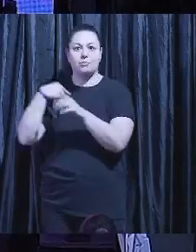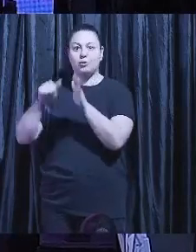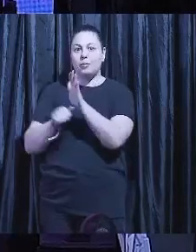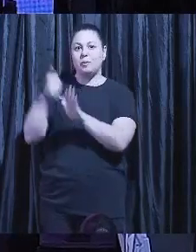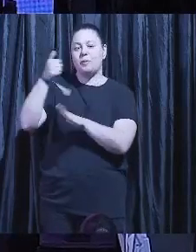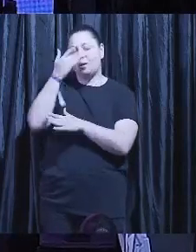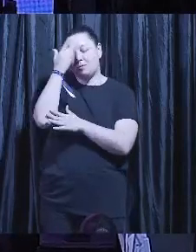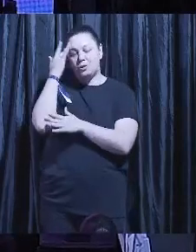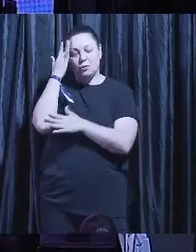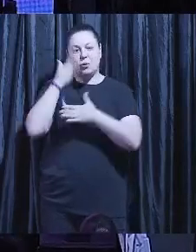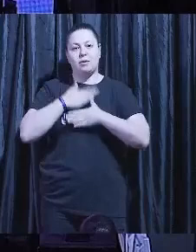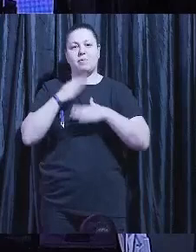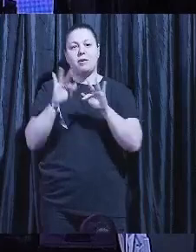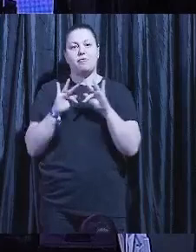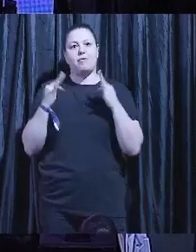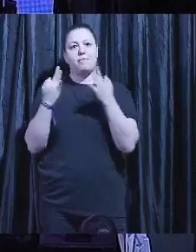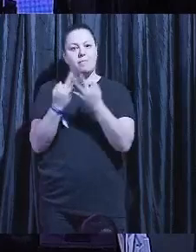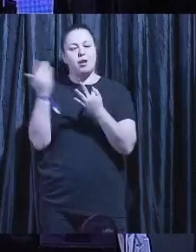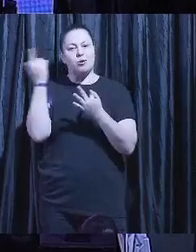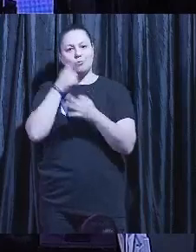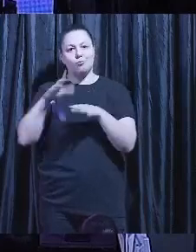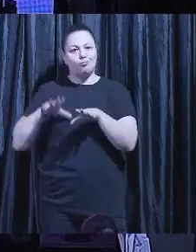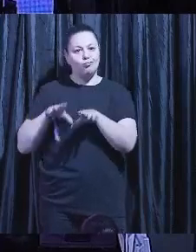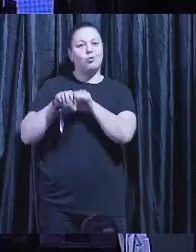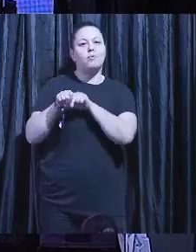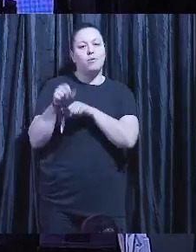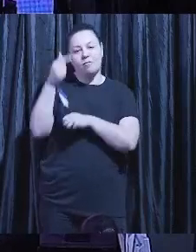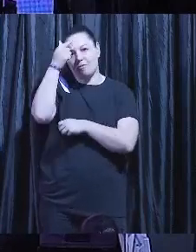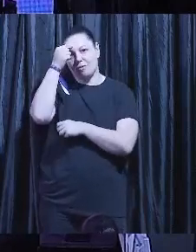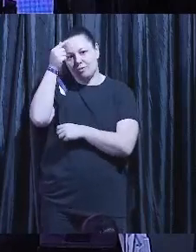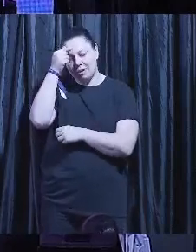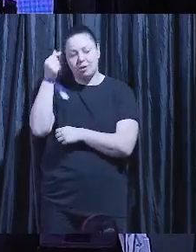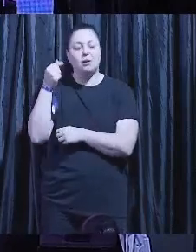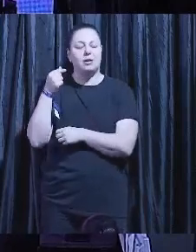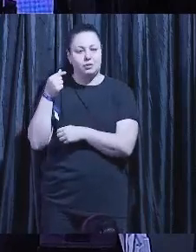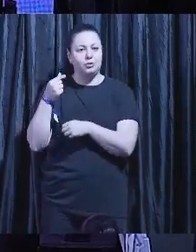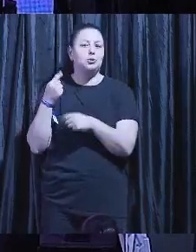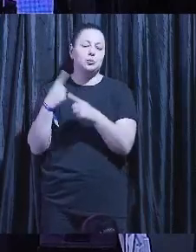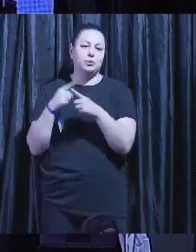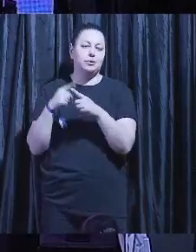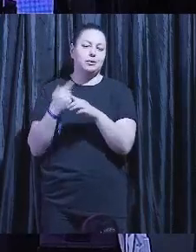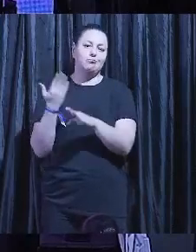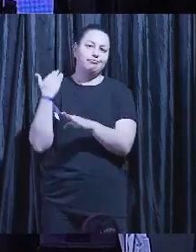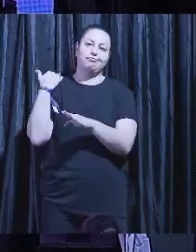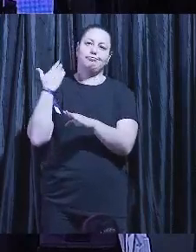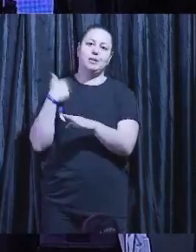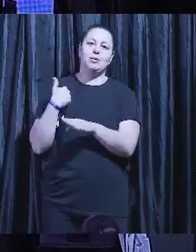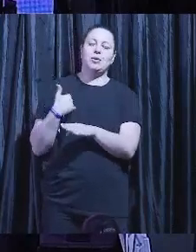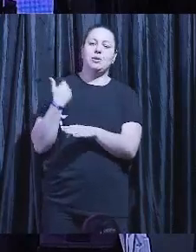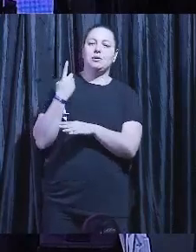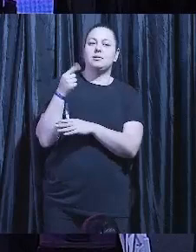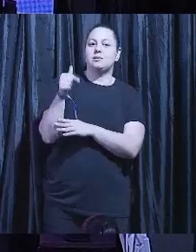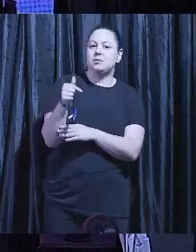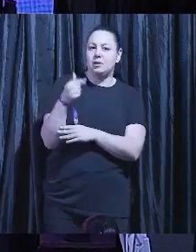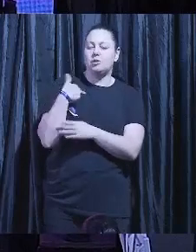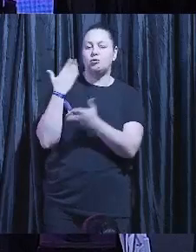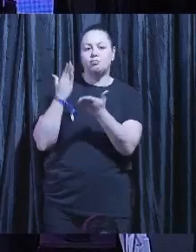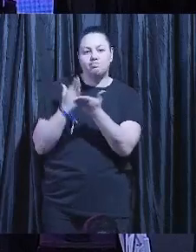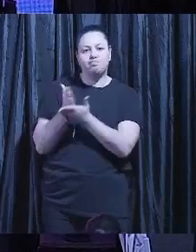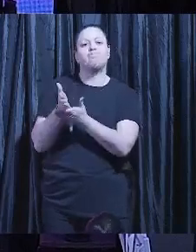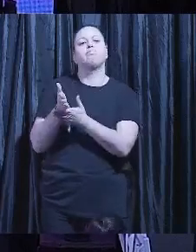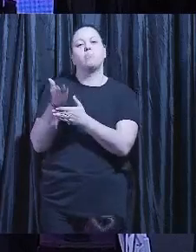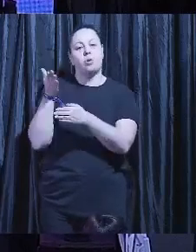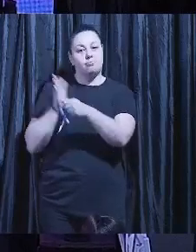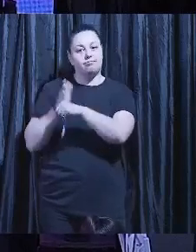família a ter um diploma de ensino superior, até então. Naquela época, aos 17 anos, foi quando eu entrei na